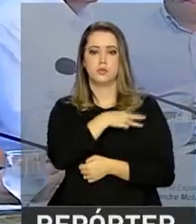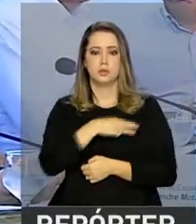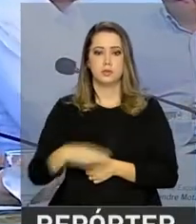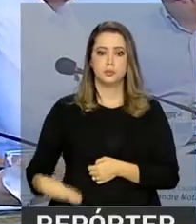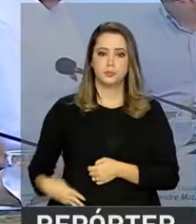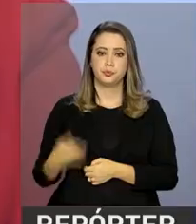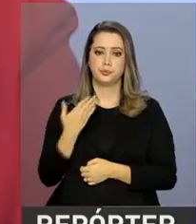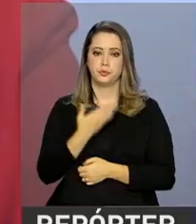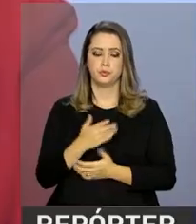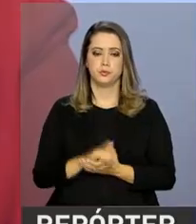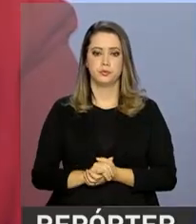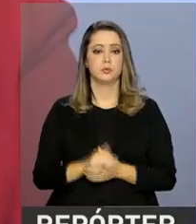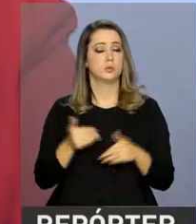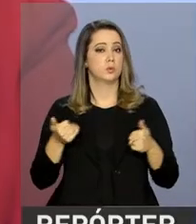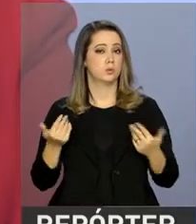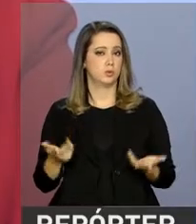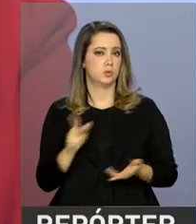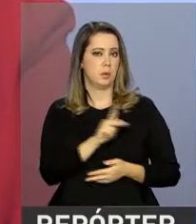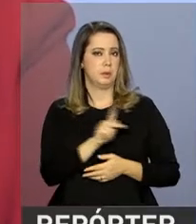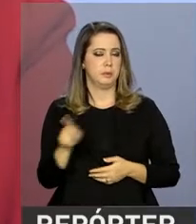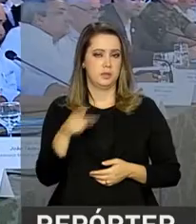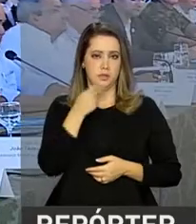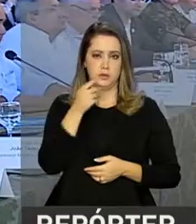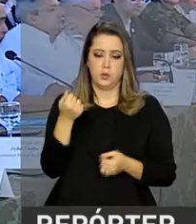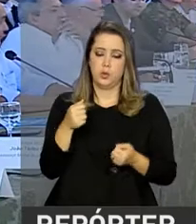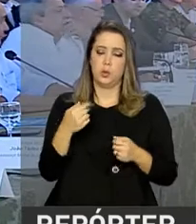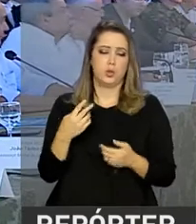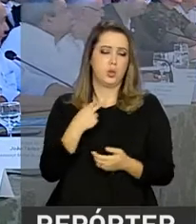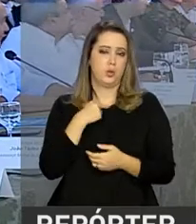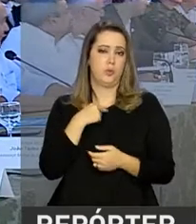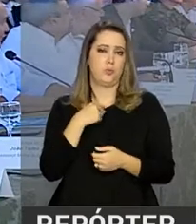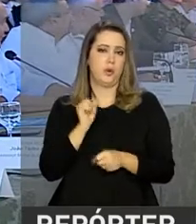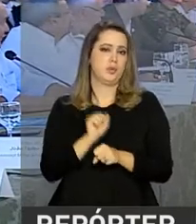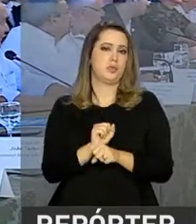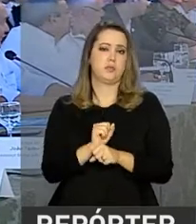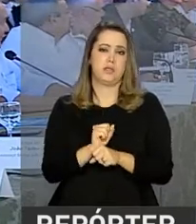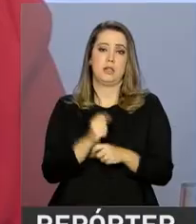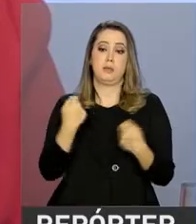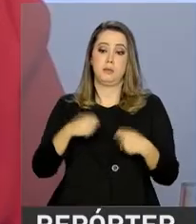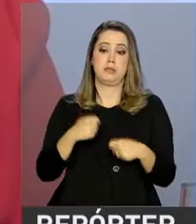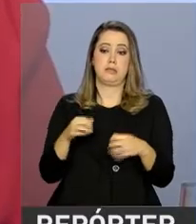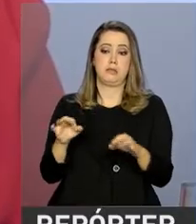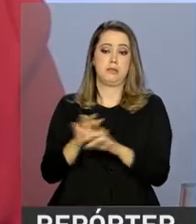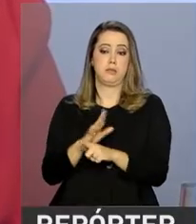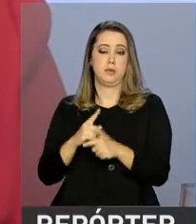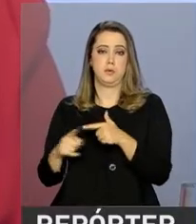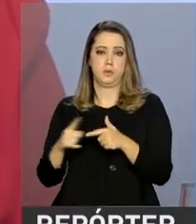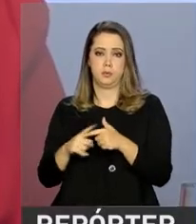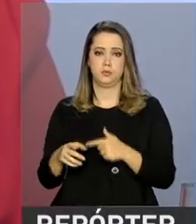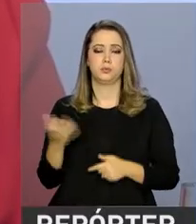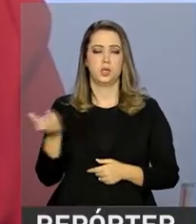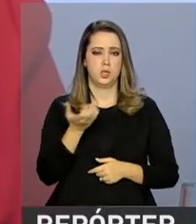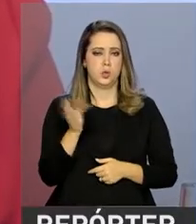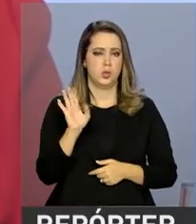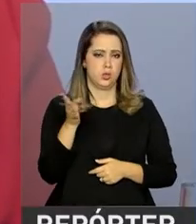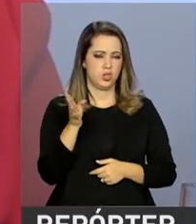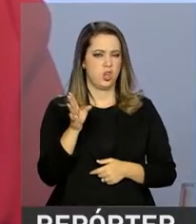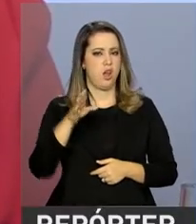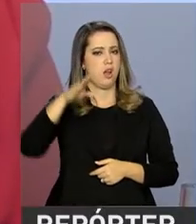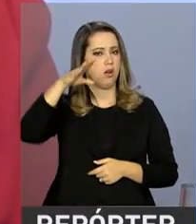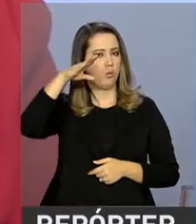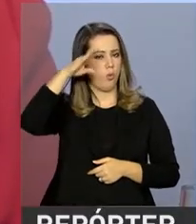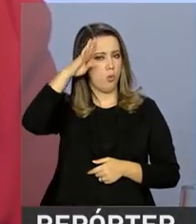deputados temer afirmou que não irá descansar enquanto a situação não estiver resolvida eu quero editar muito próxima à mente talvez